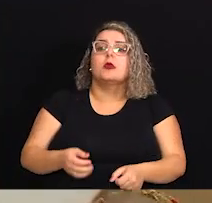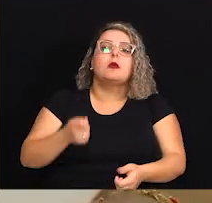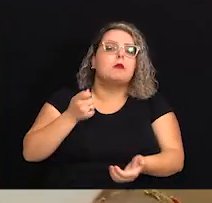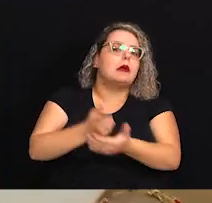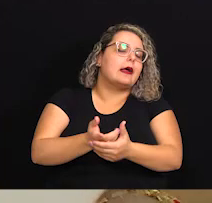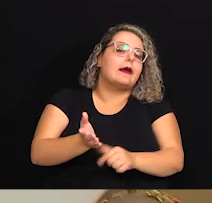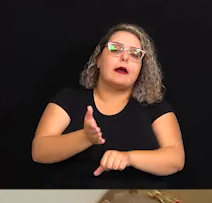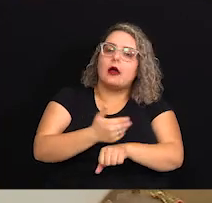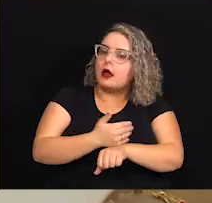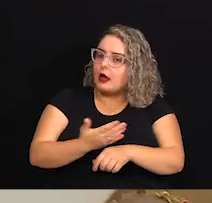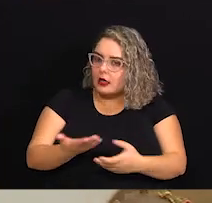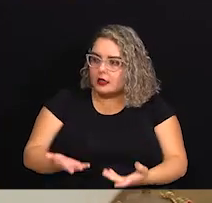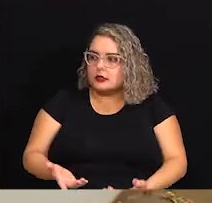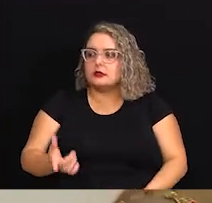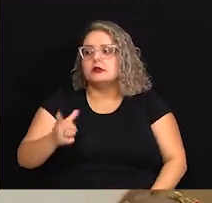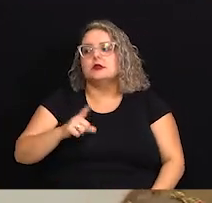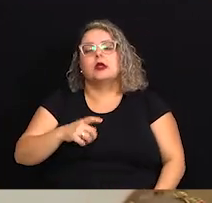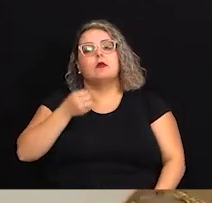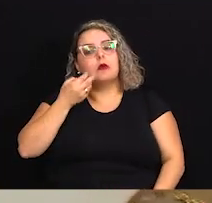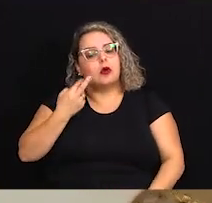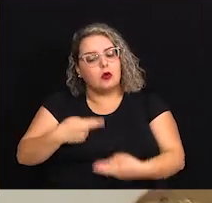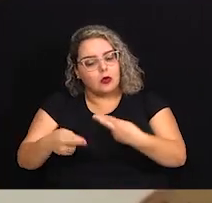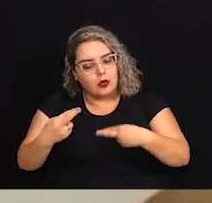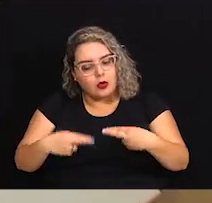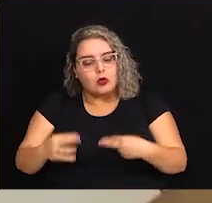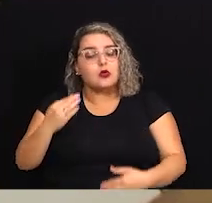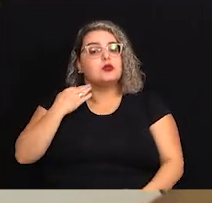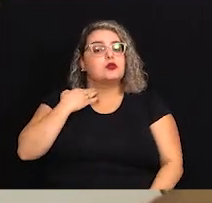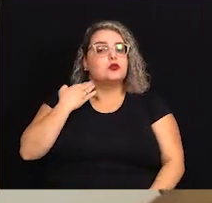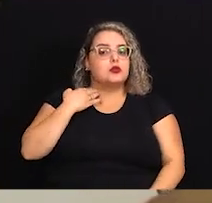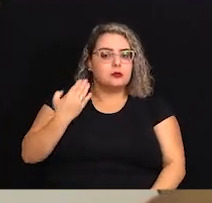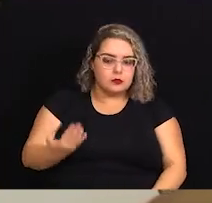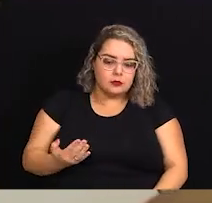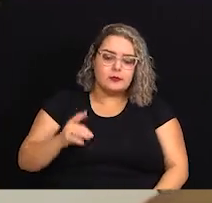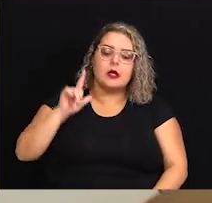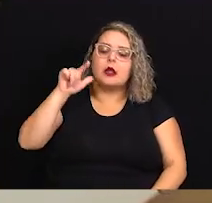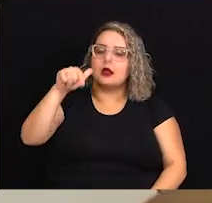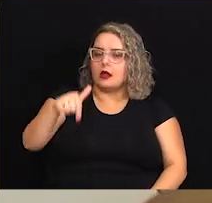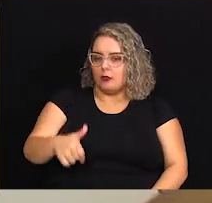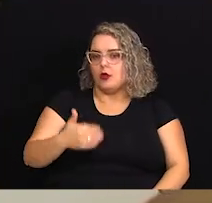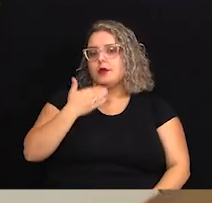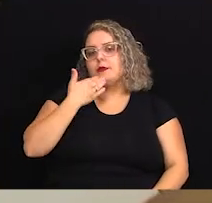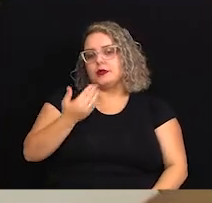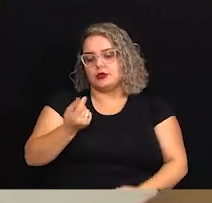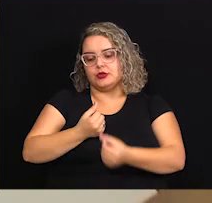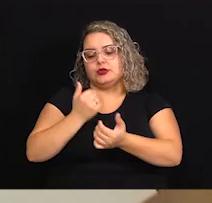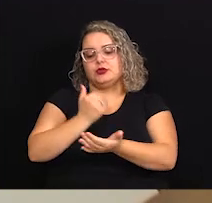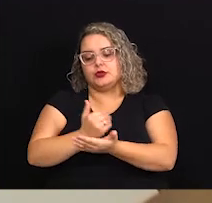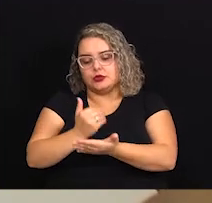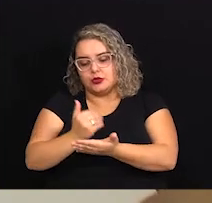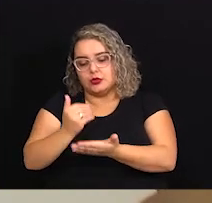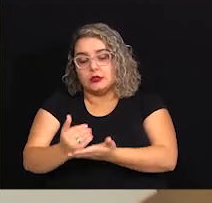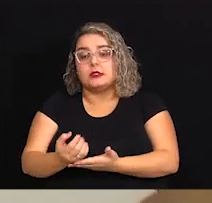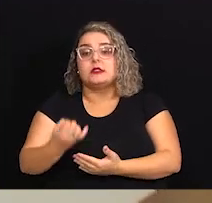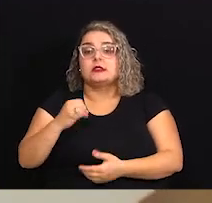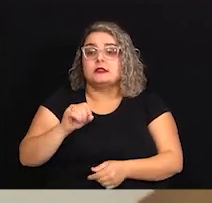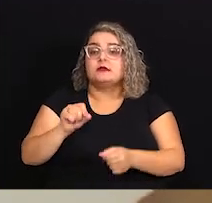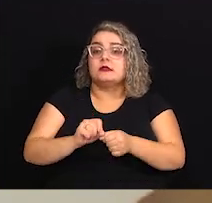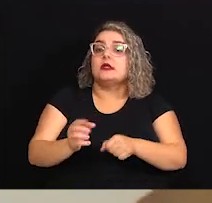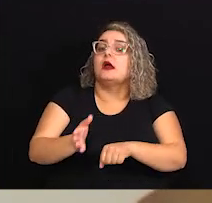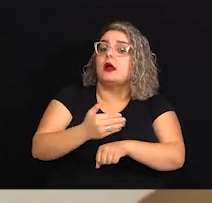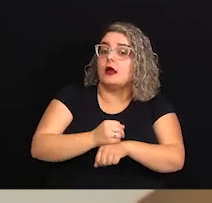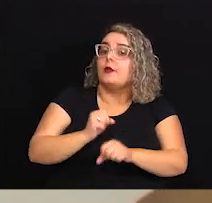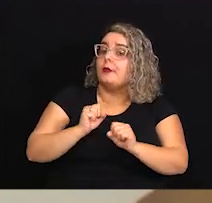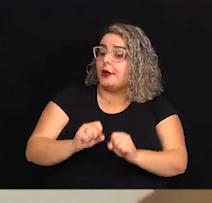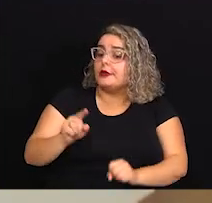pagar antecipado, ter um bom relacionamento novamente com o banco, para daí poder pedir o empréstimo, porque se ela fizer isso antes, ela